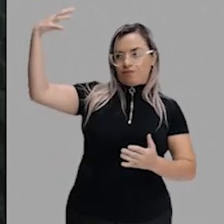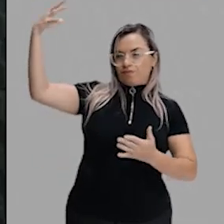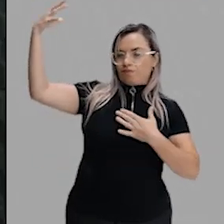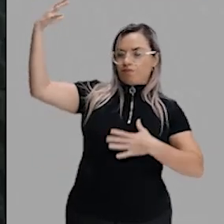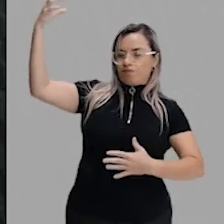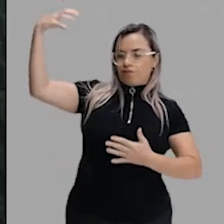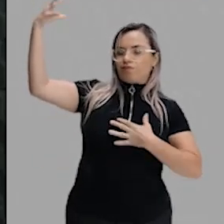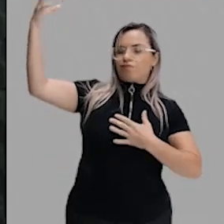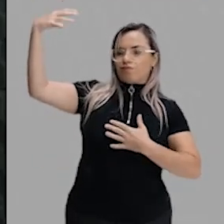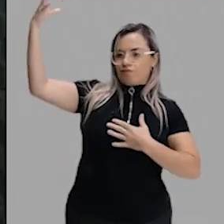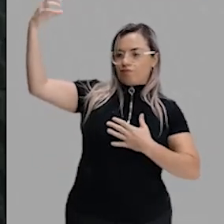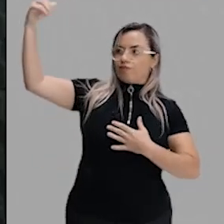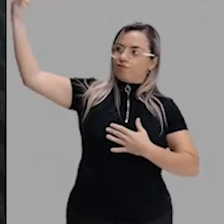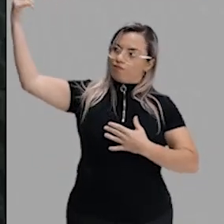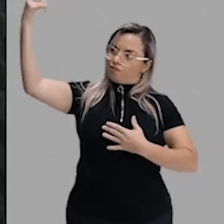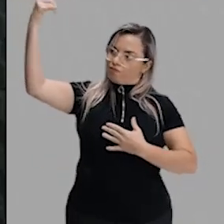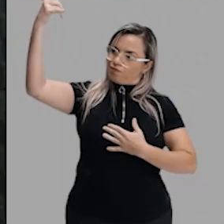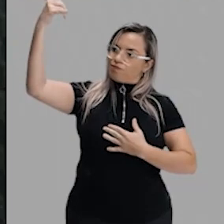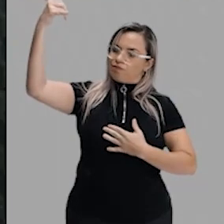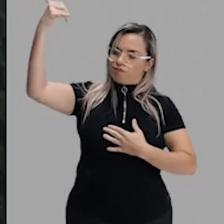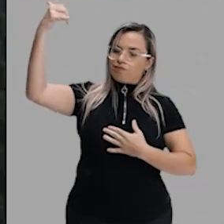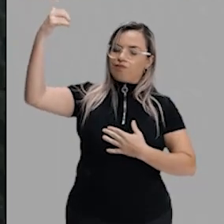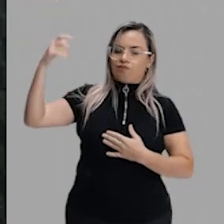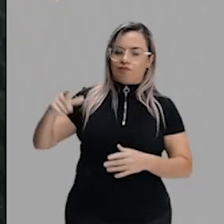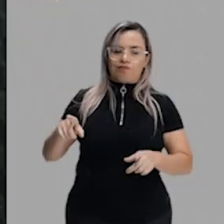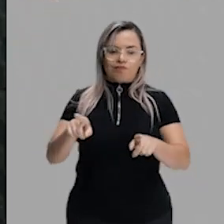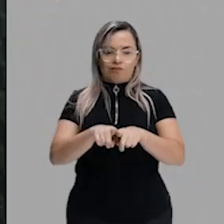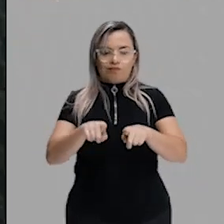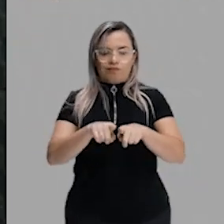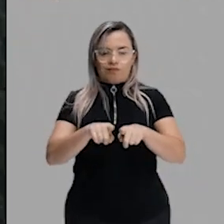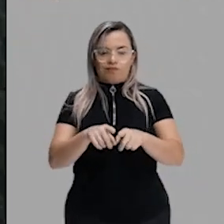coisa, né? A preocupação de não ficar muito tempo no banho.